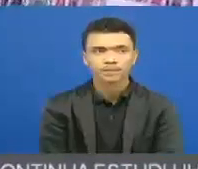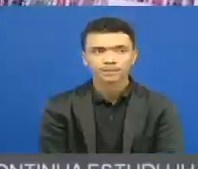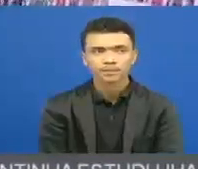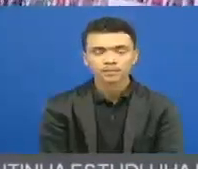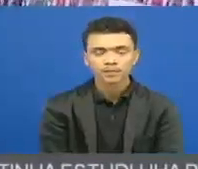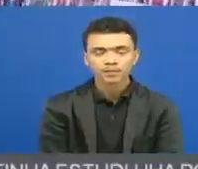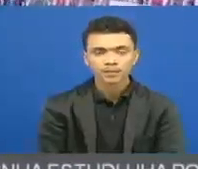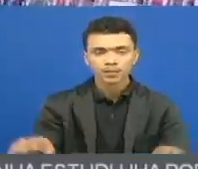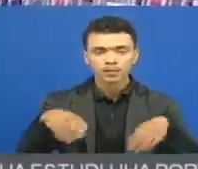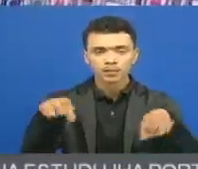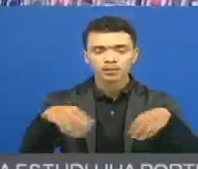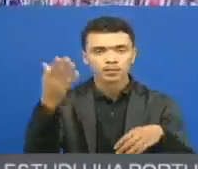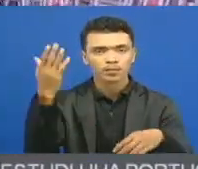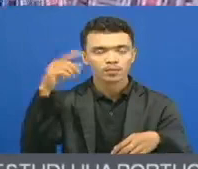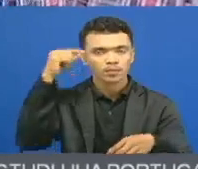anteriormente,